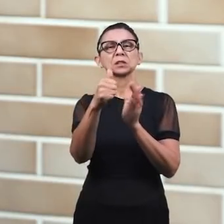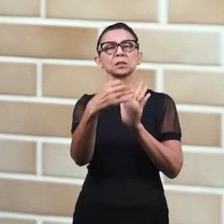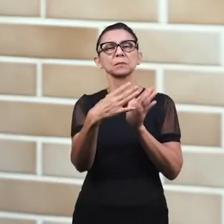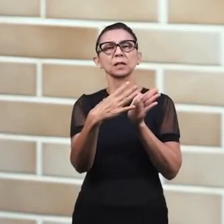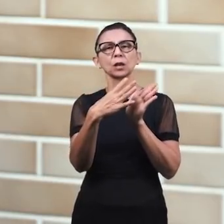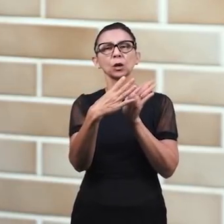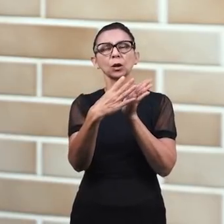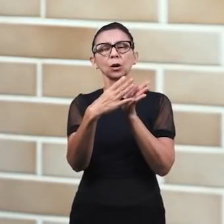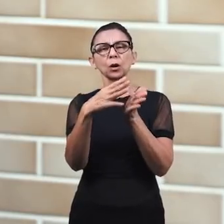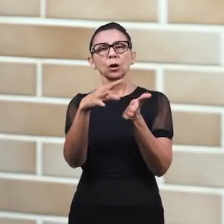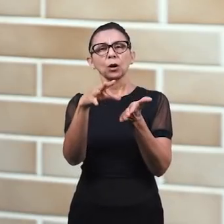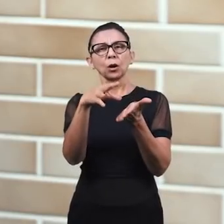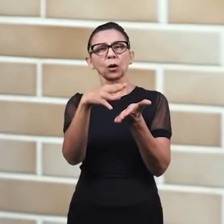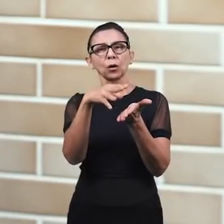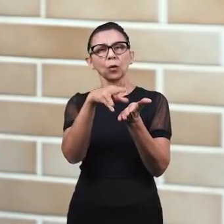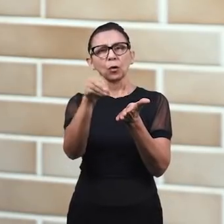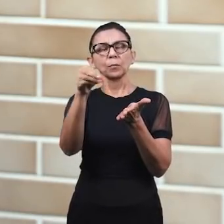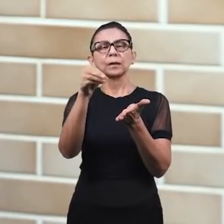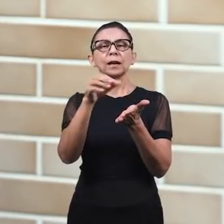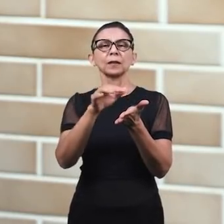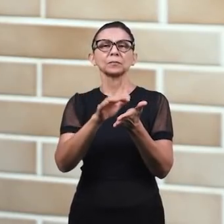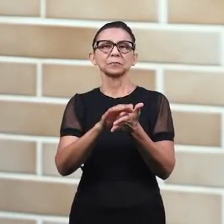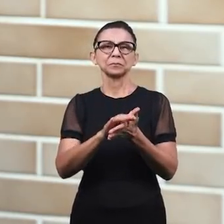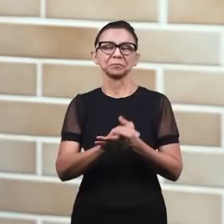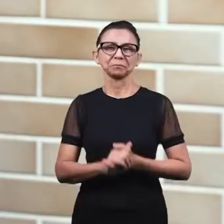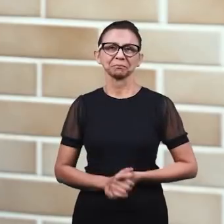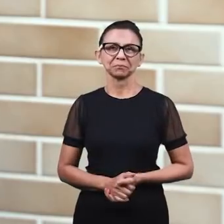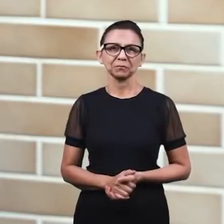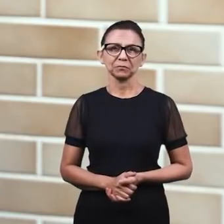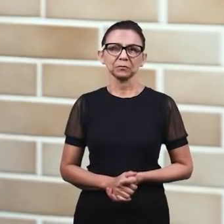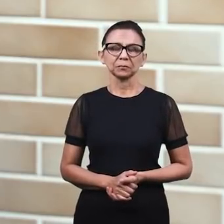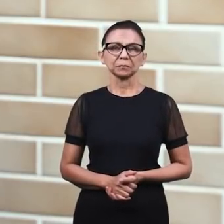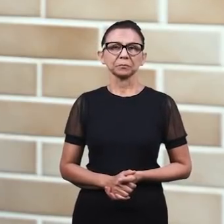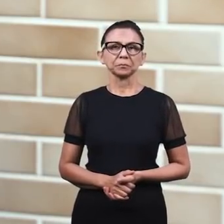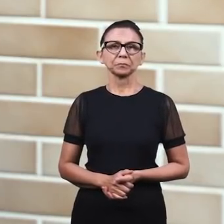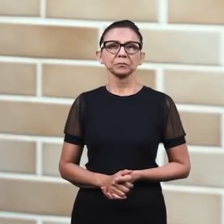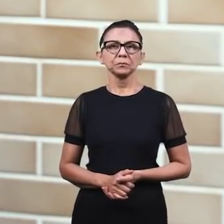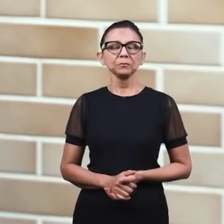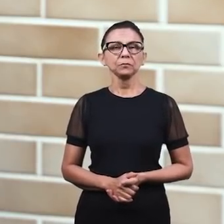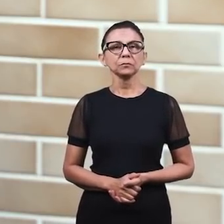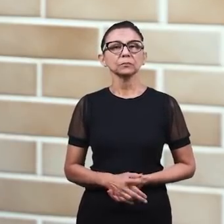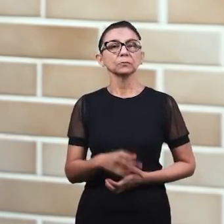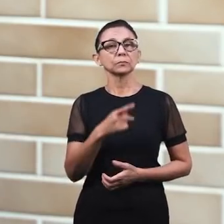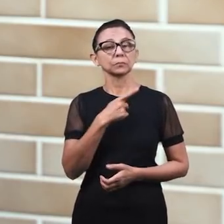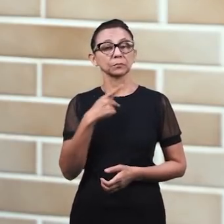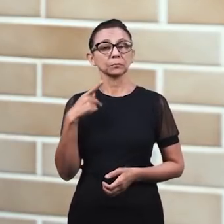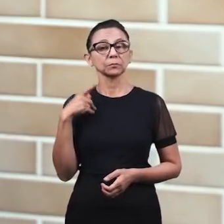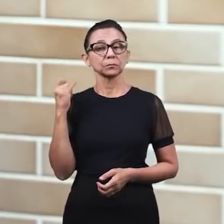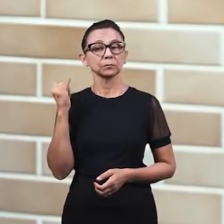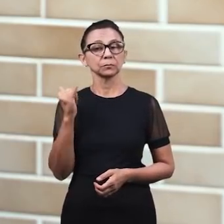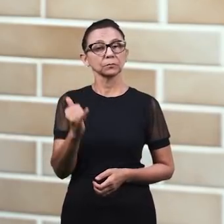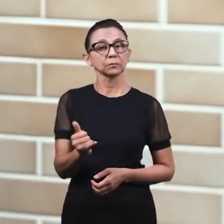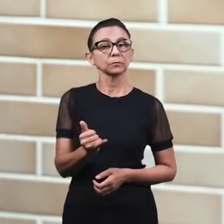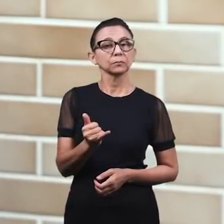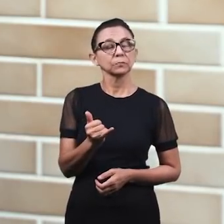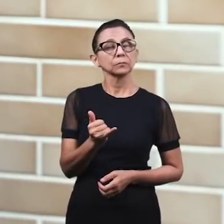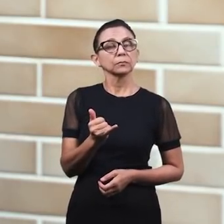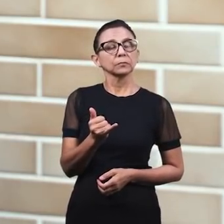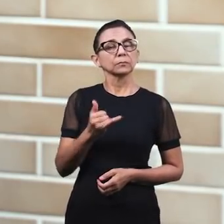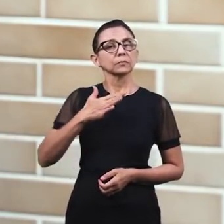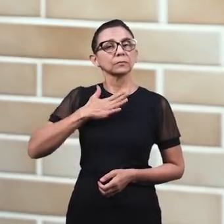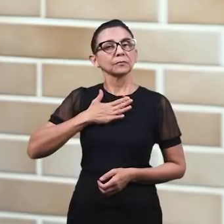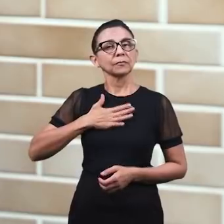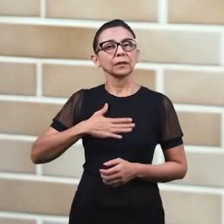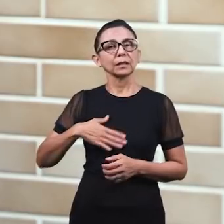esse testemunho. E como pastor, no seu testemunho, o pastor está nos dizendo que sente